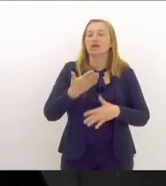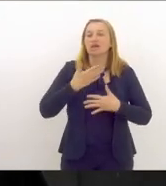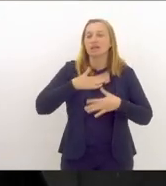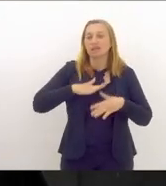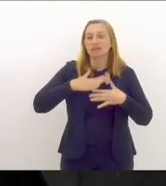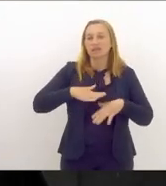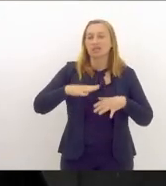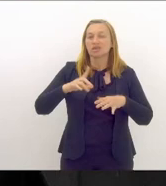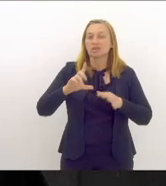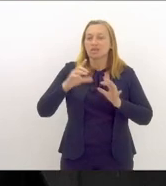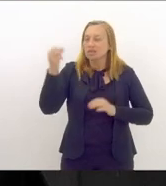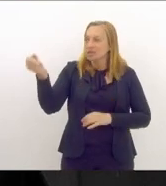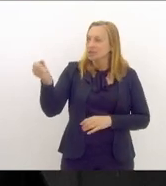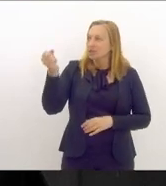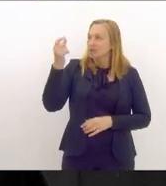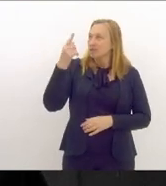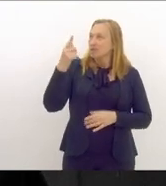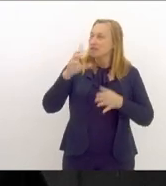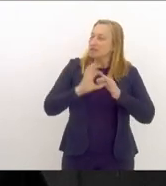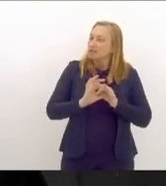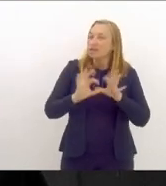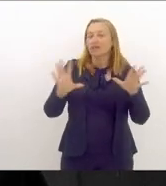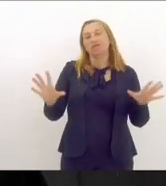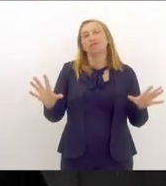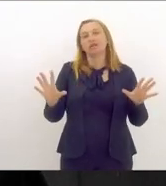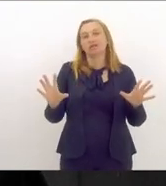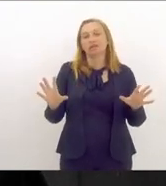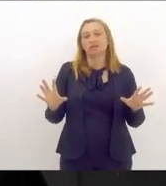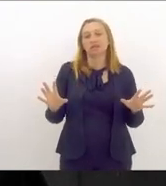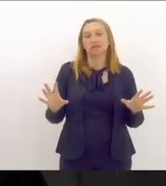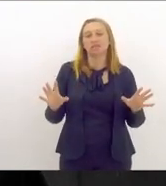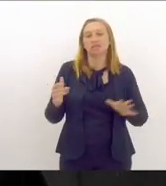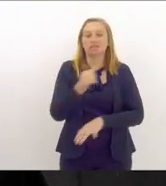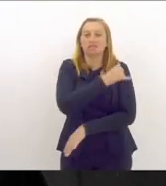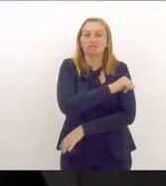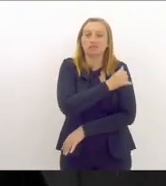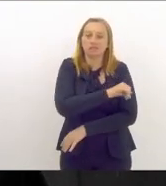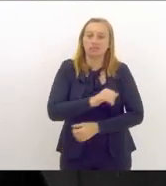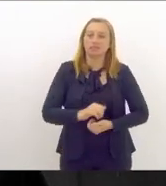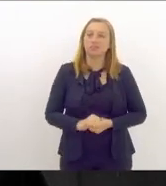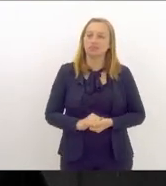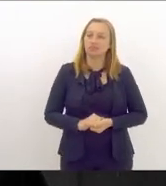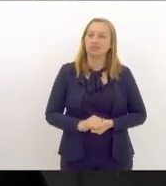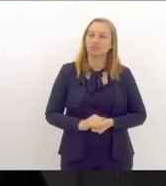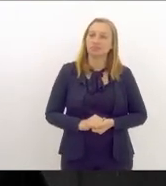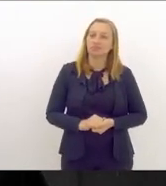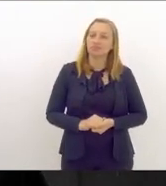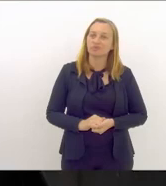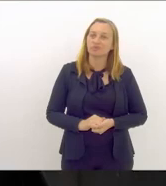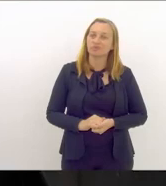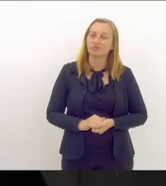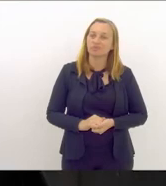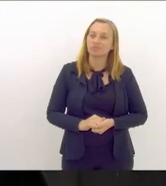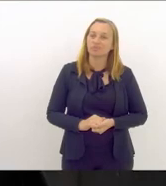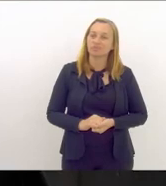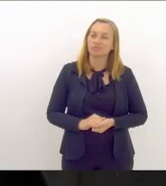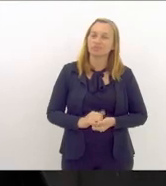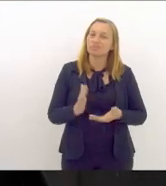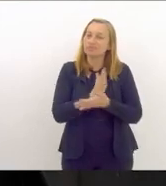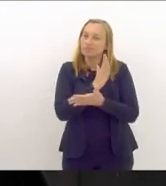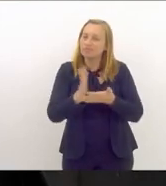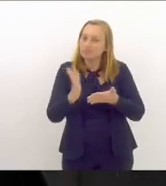respira democracia. Respira democracia no Rio de Janeiro, que por muitas das